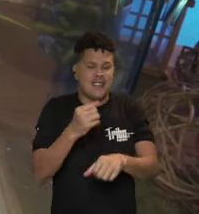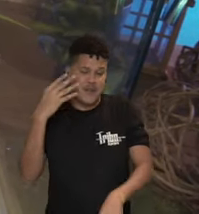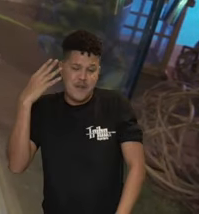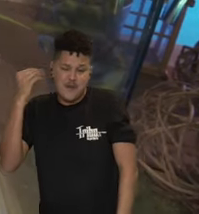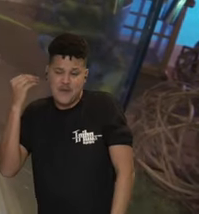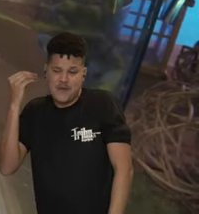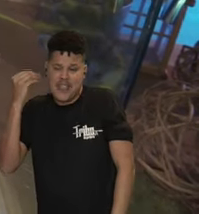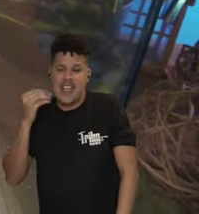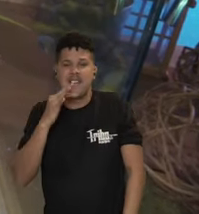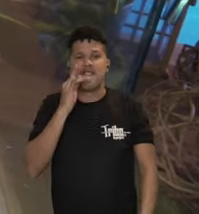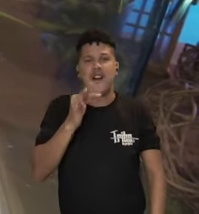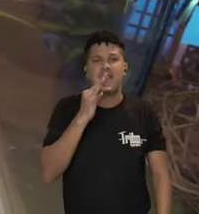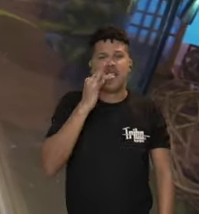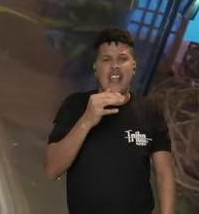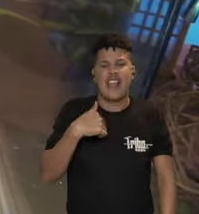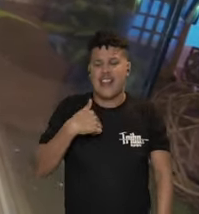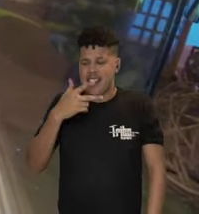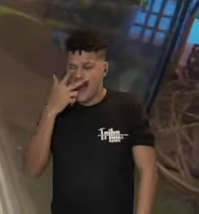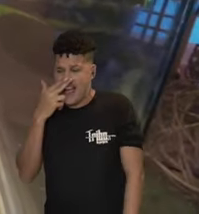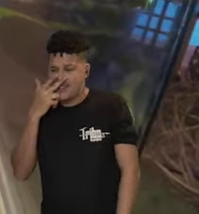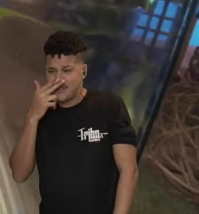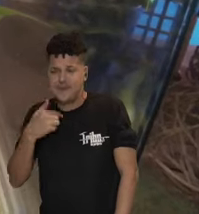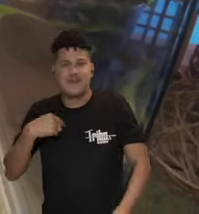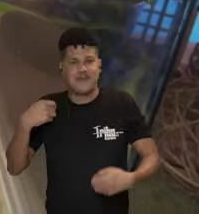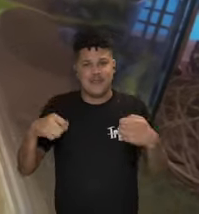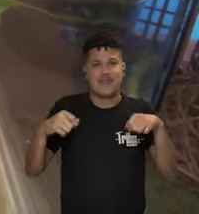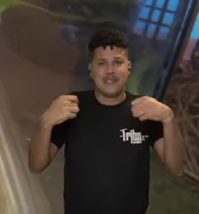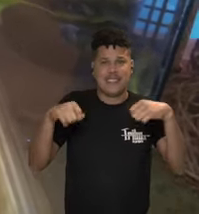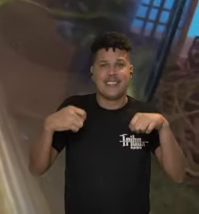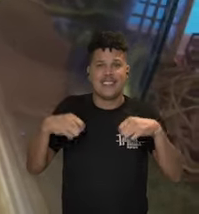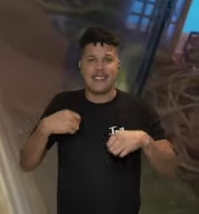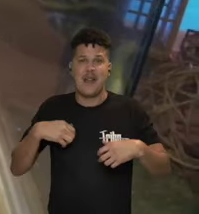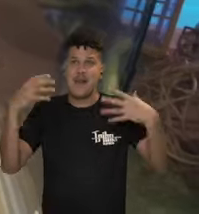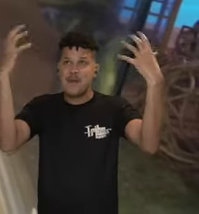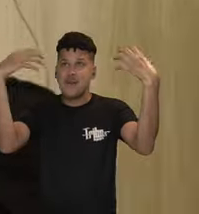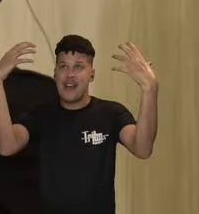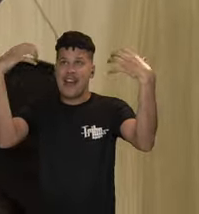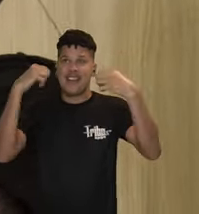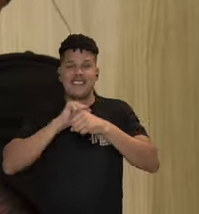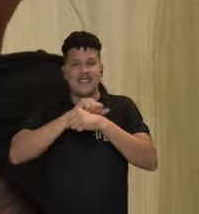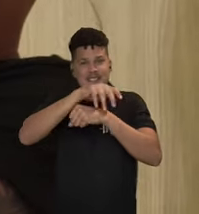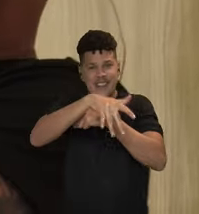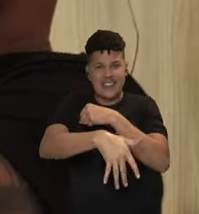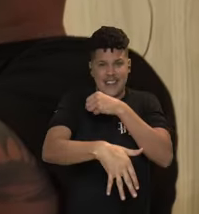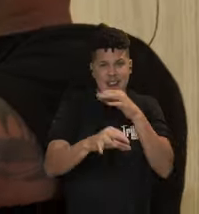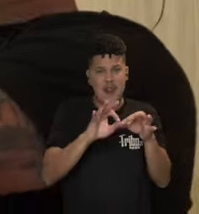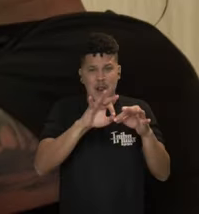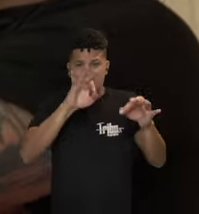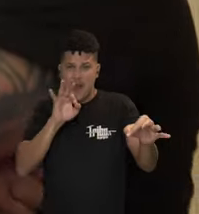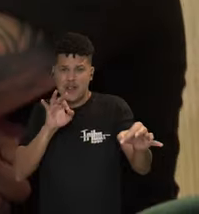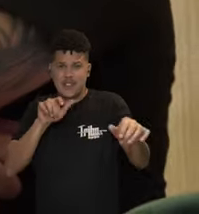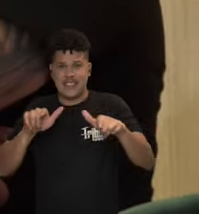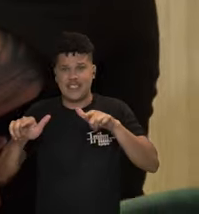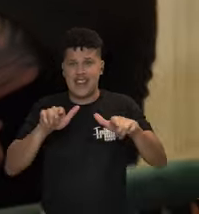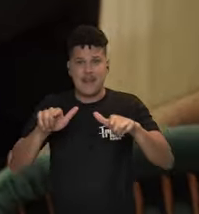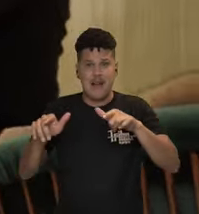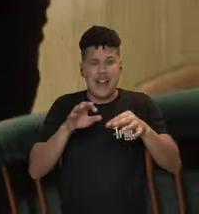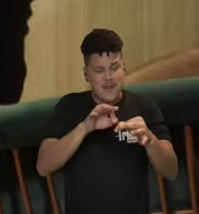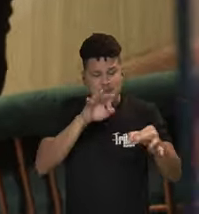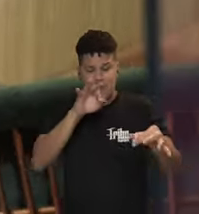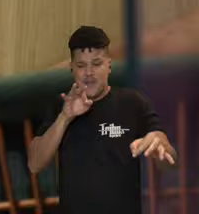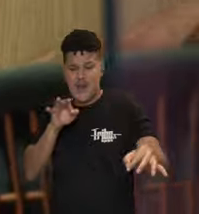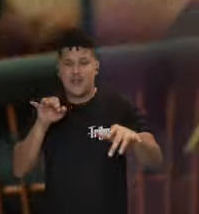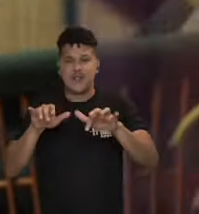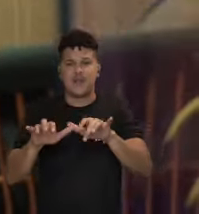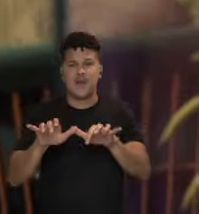de falado. Porque acho que eu preciso é de um banho de cachoeira. Ficar longe da guerra e do